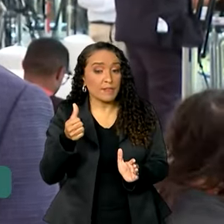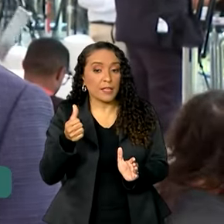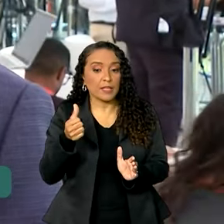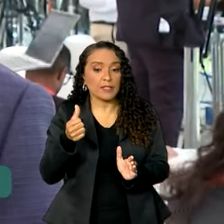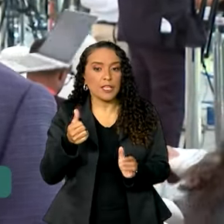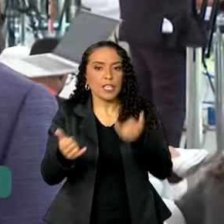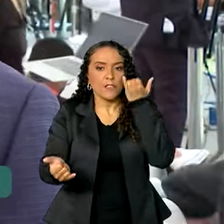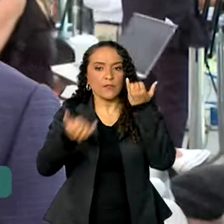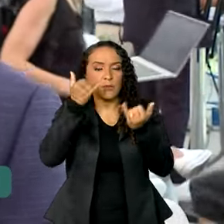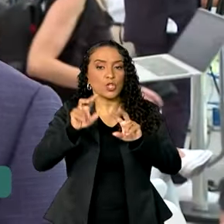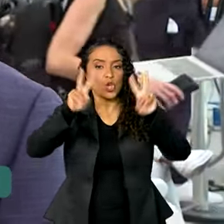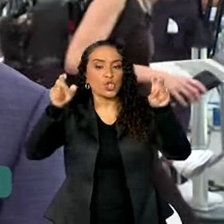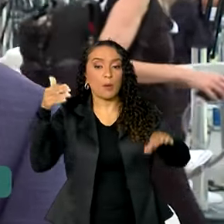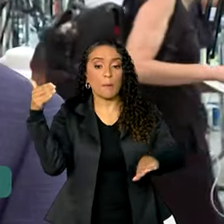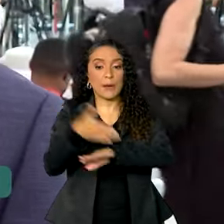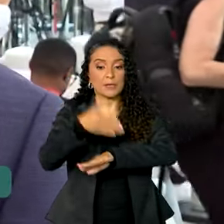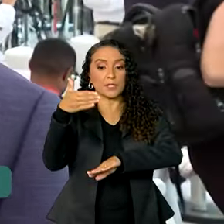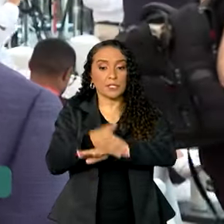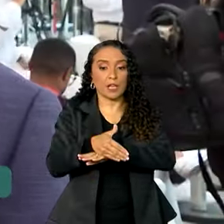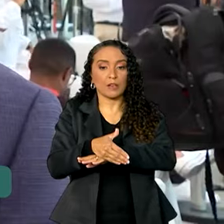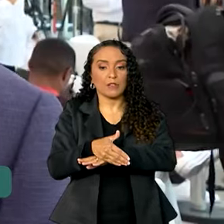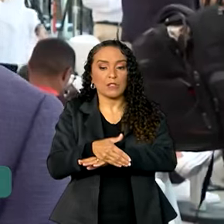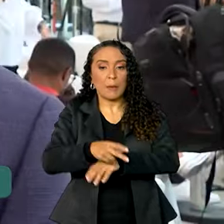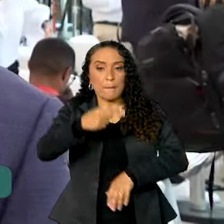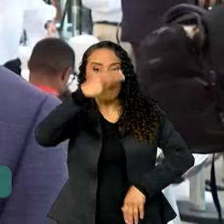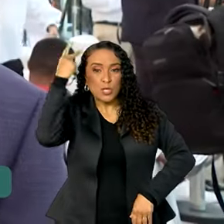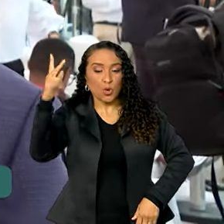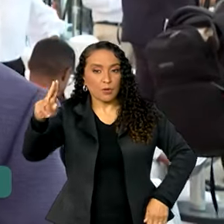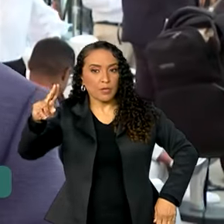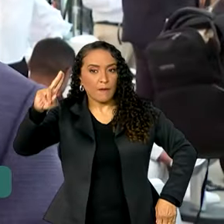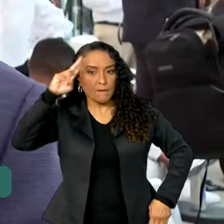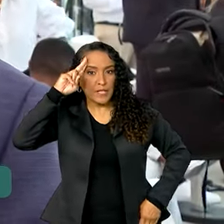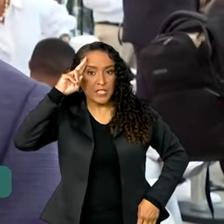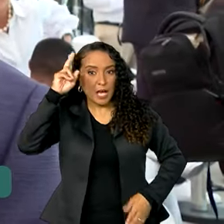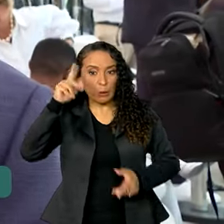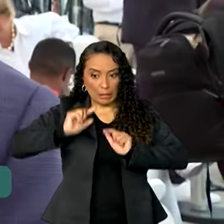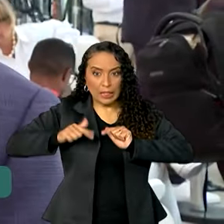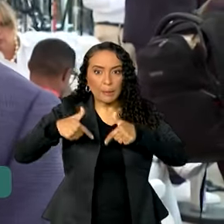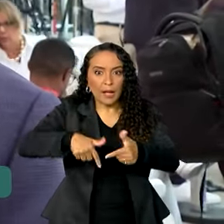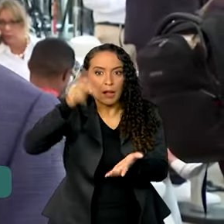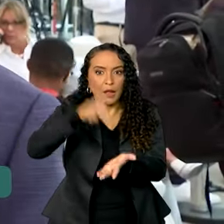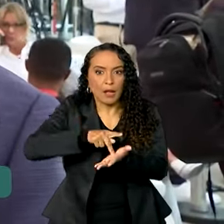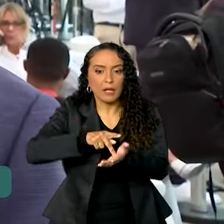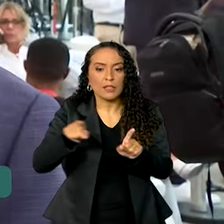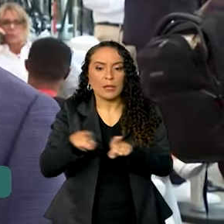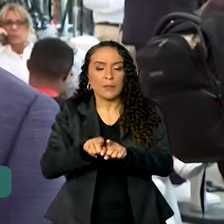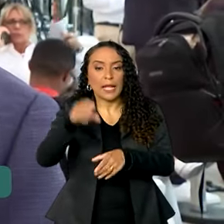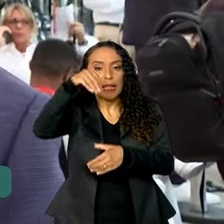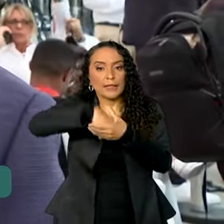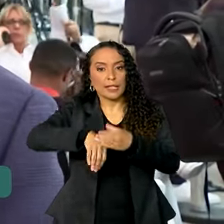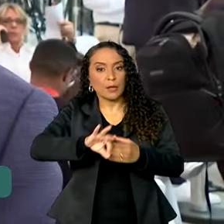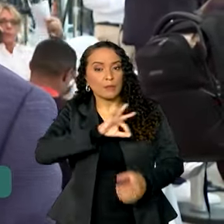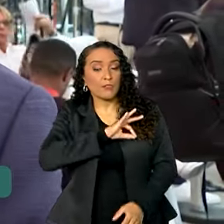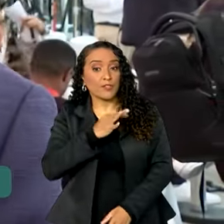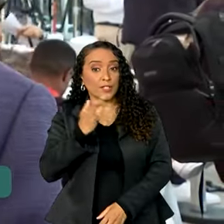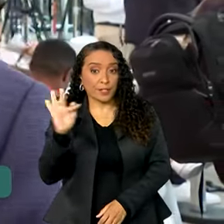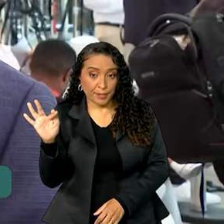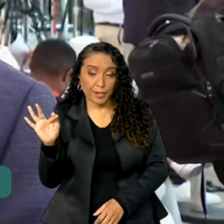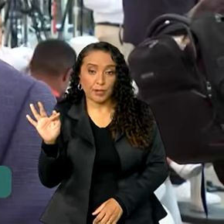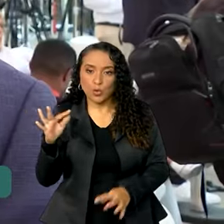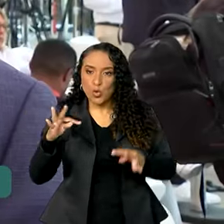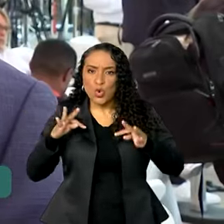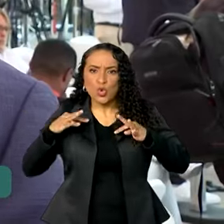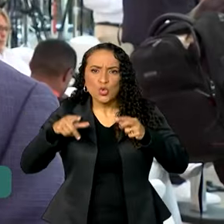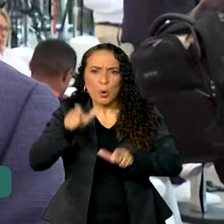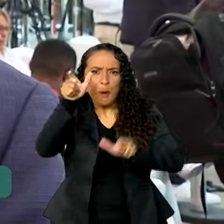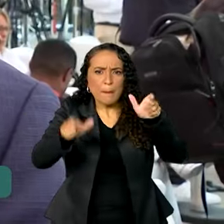as informações sobre a participação de oficiais da ativa e também do integrante da Polícia Federal, todos